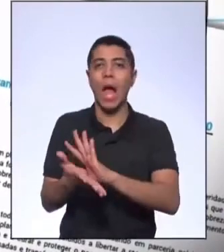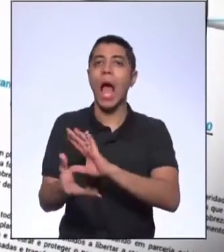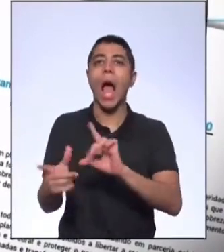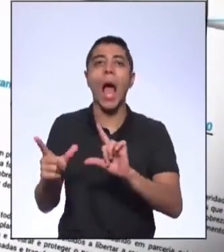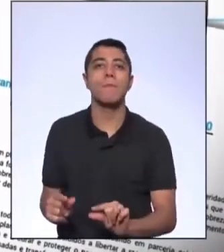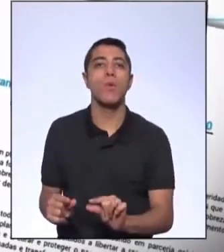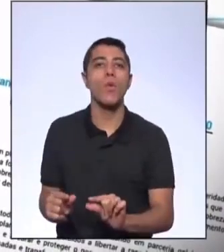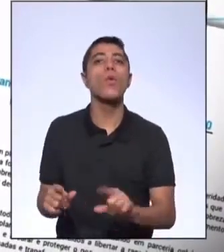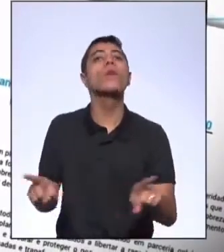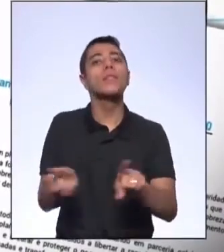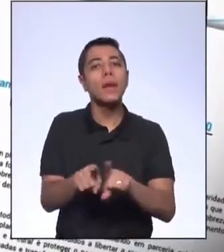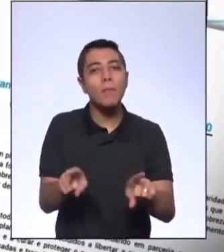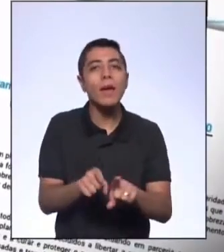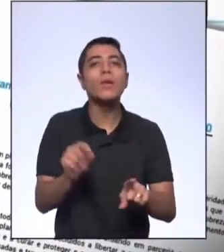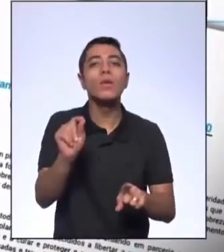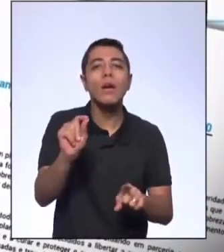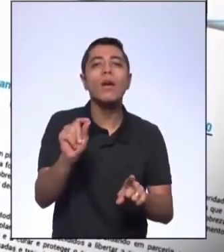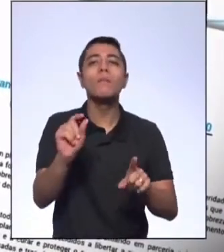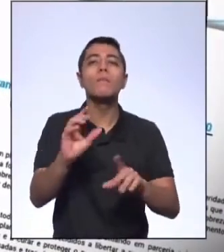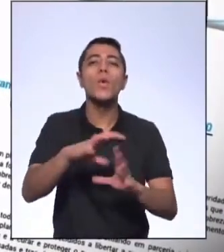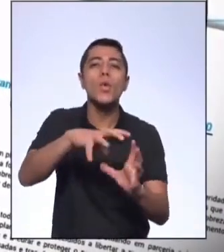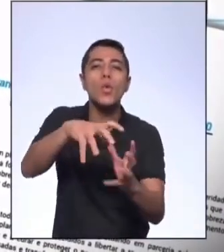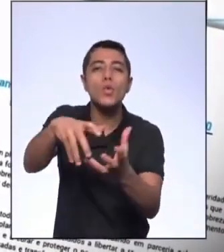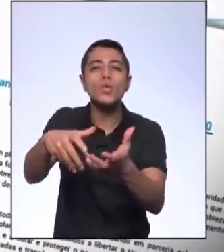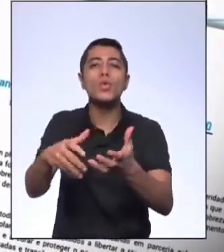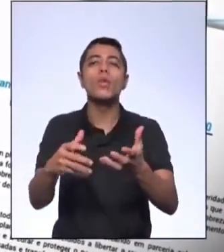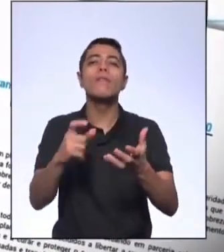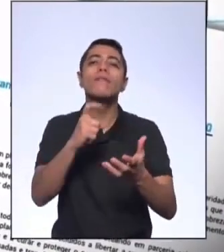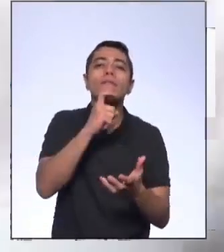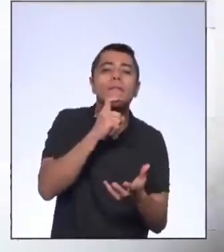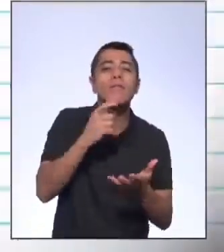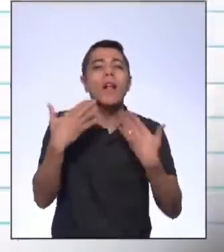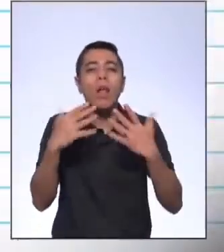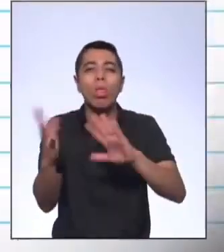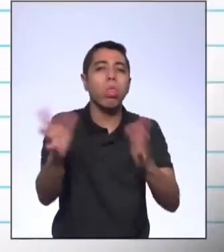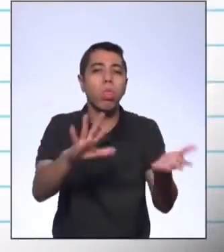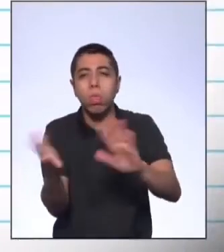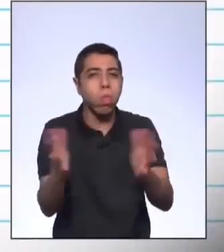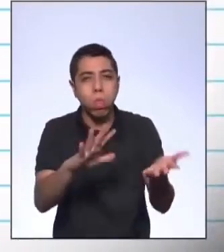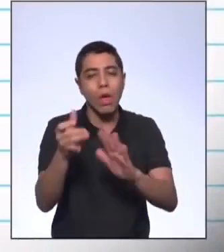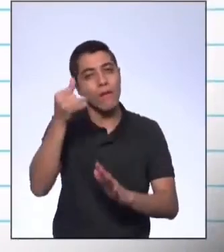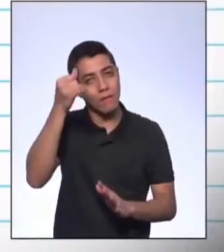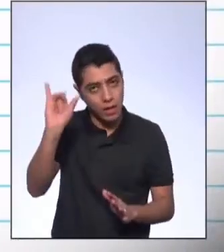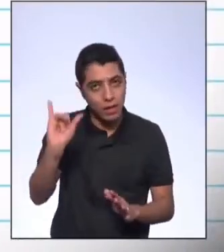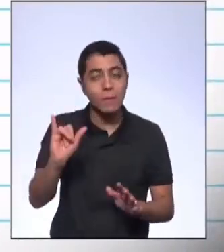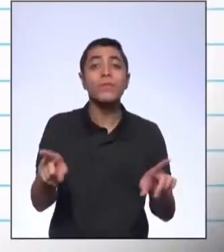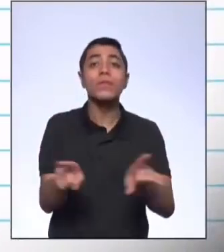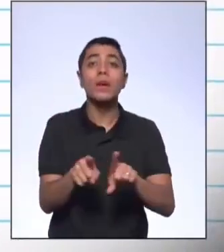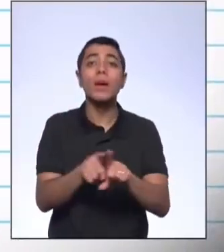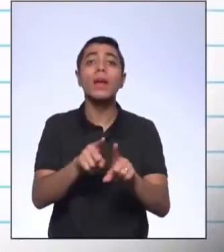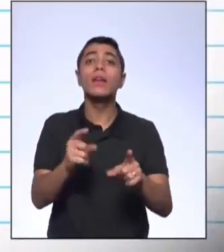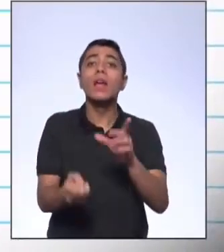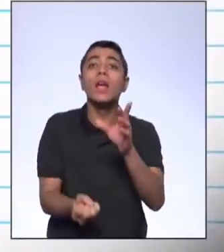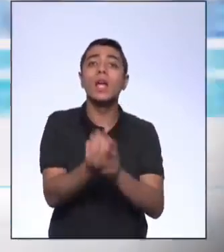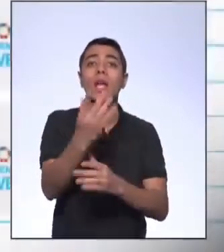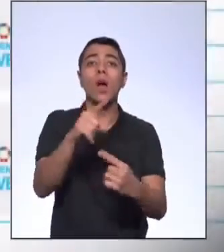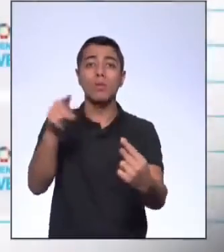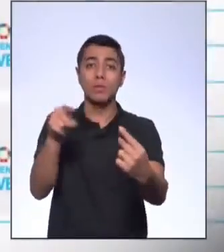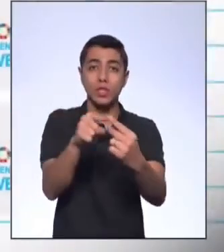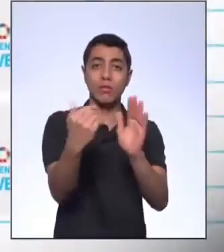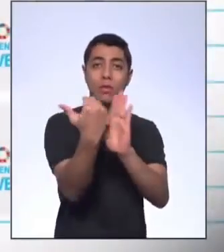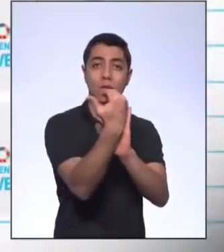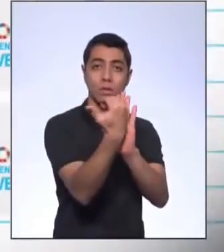conter as mudanças climáticas para emplacar essa agenda foram criados 17 objetivos denominados